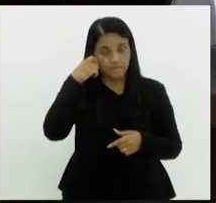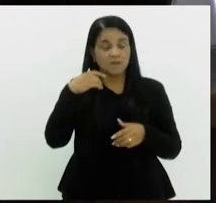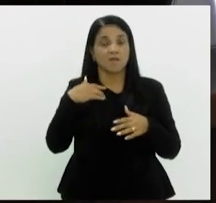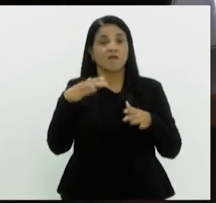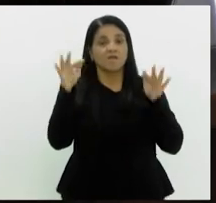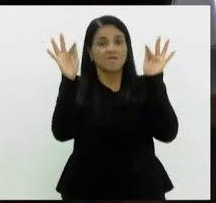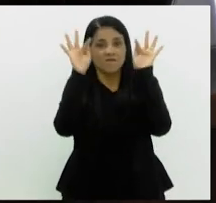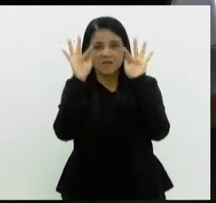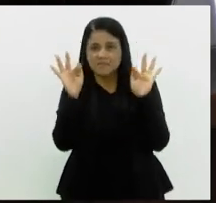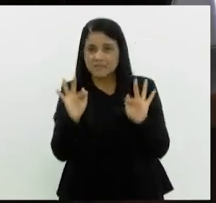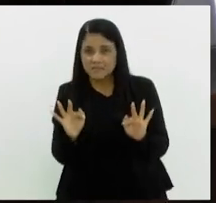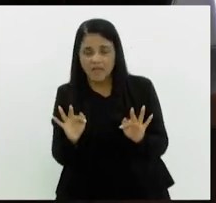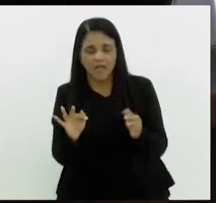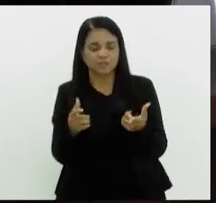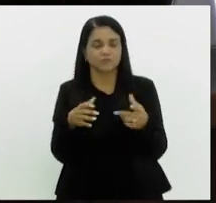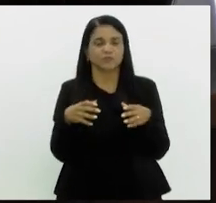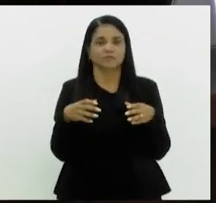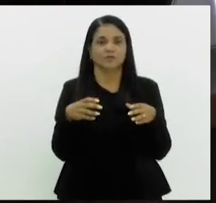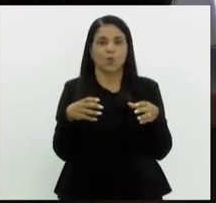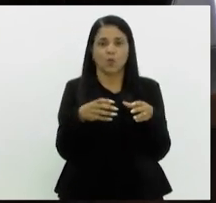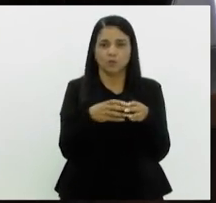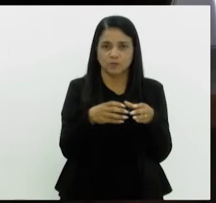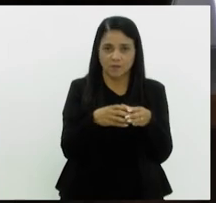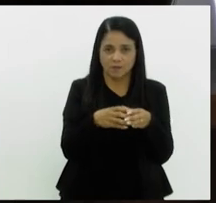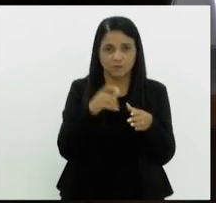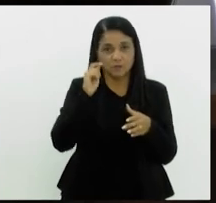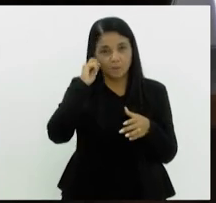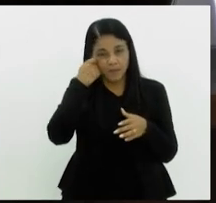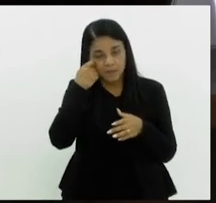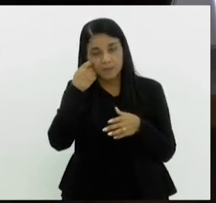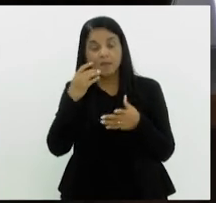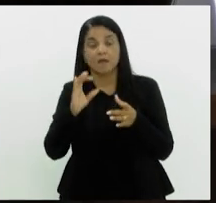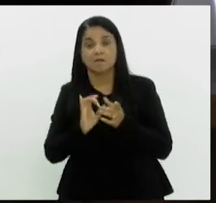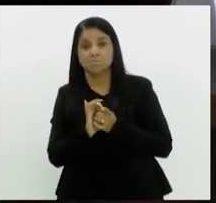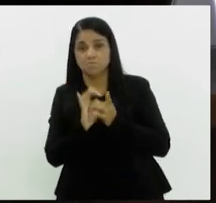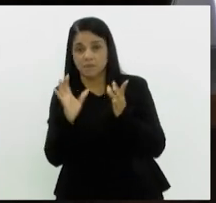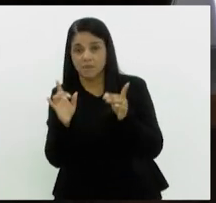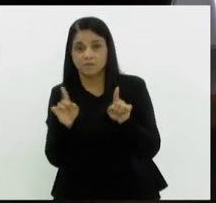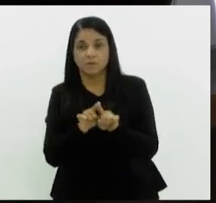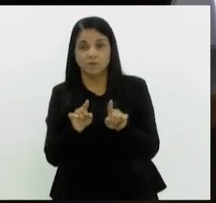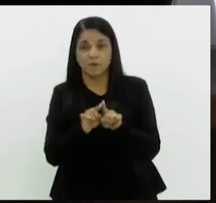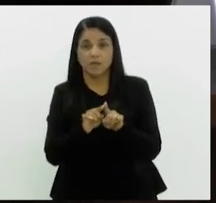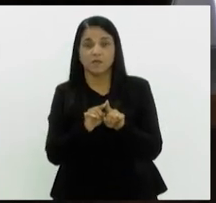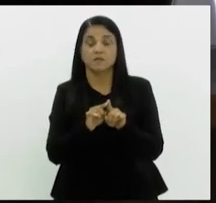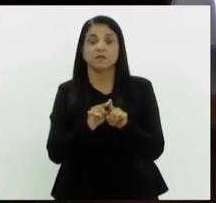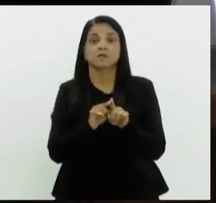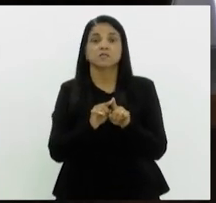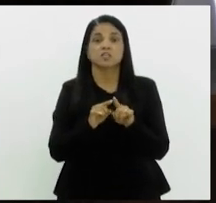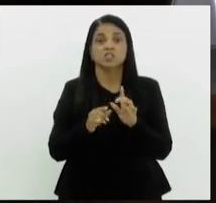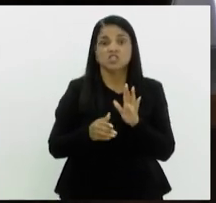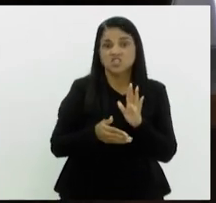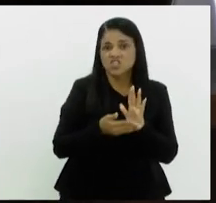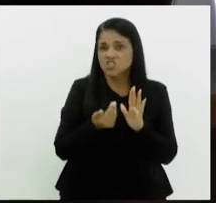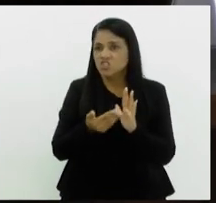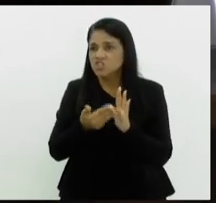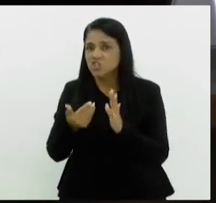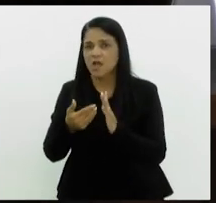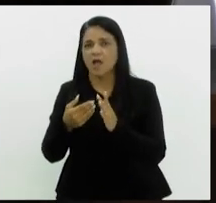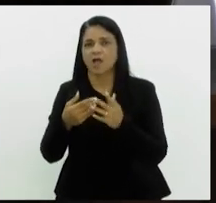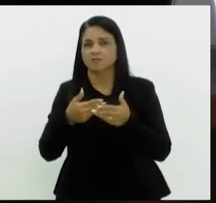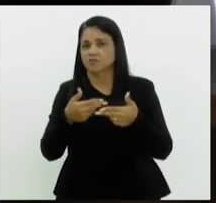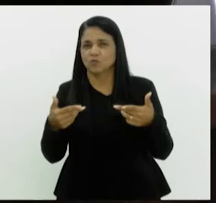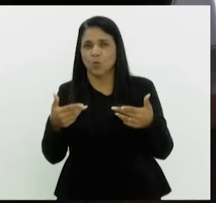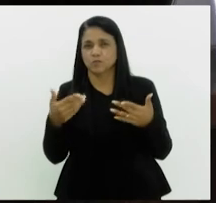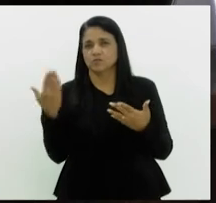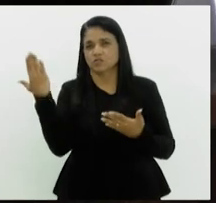felicidade, à nossa liberdade e nos tirar, principalmente, os grilhões invisíveis, né? E aí